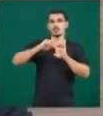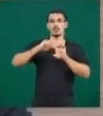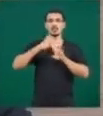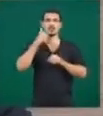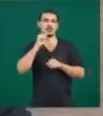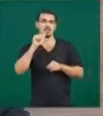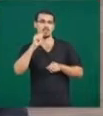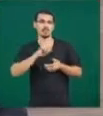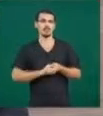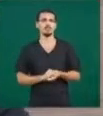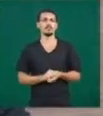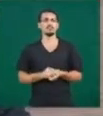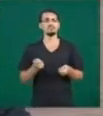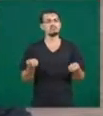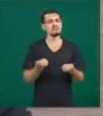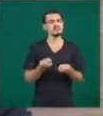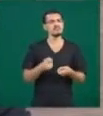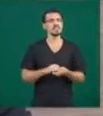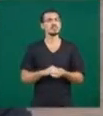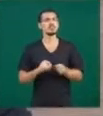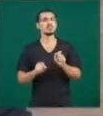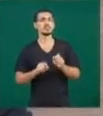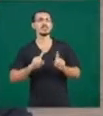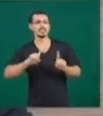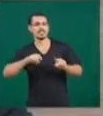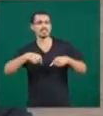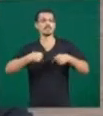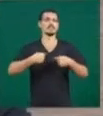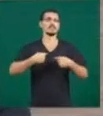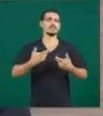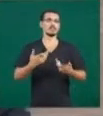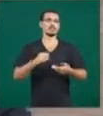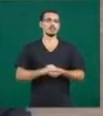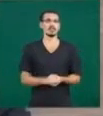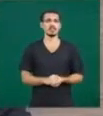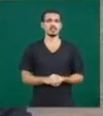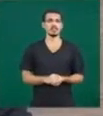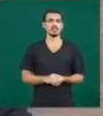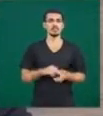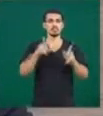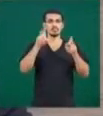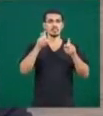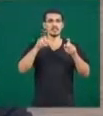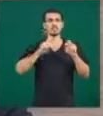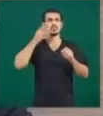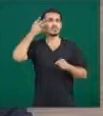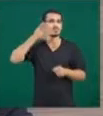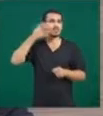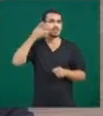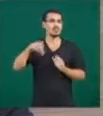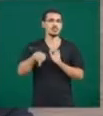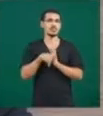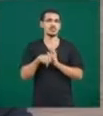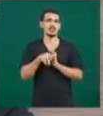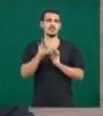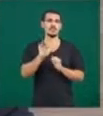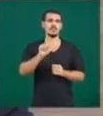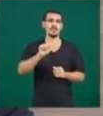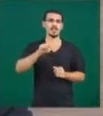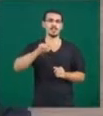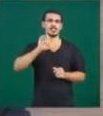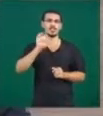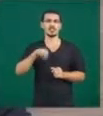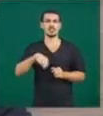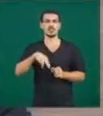feminino, oportunidades e desafios. Esse é o nome do ciclo de palestras organizado pela Faculdade de Gestão e Negócios da UFO. O objetivo